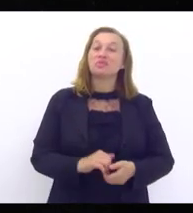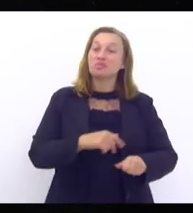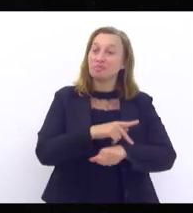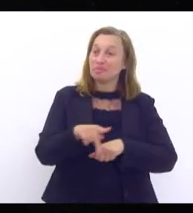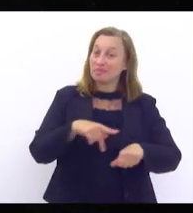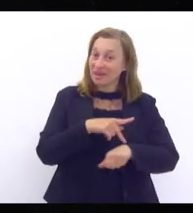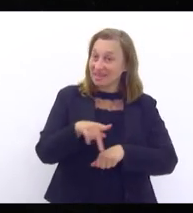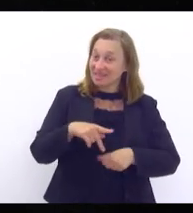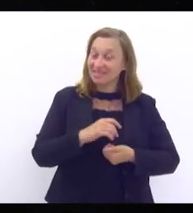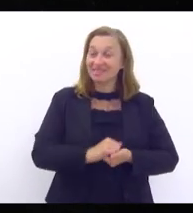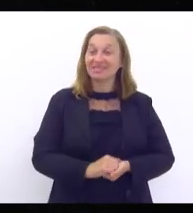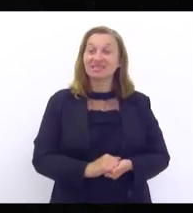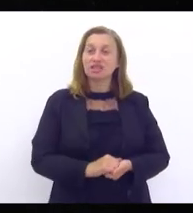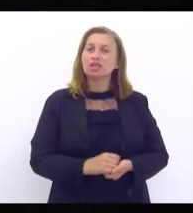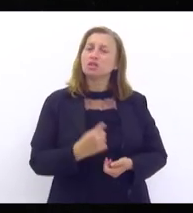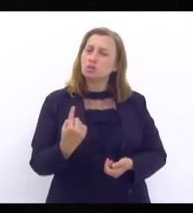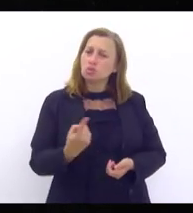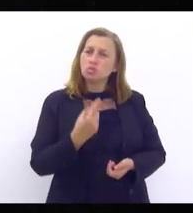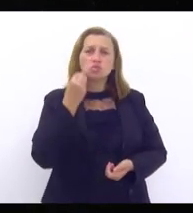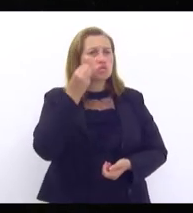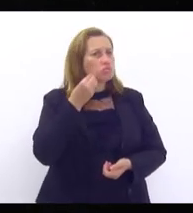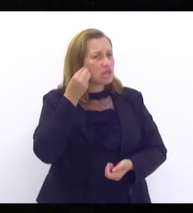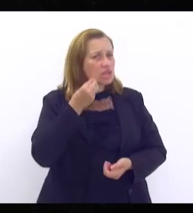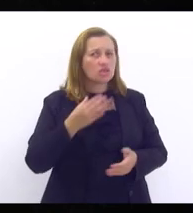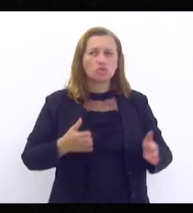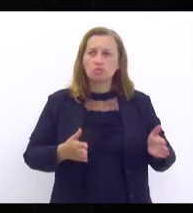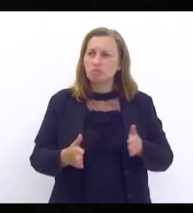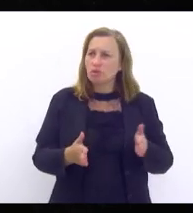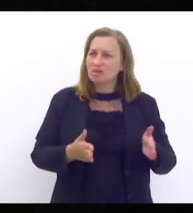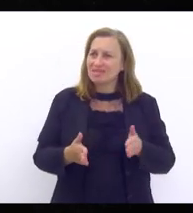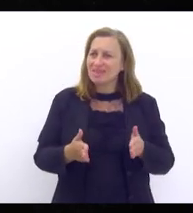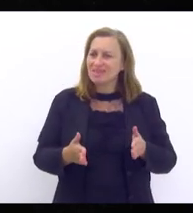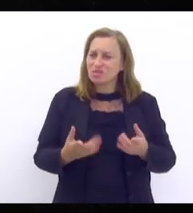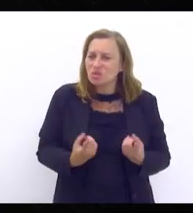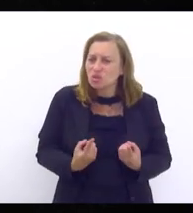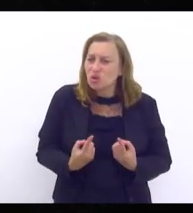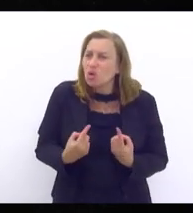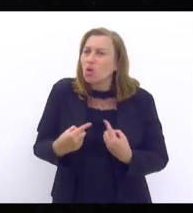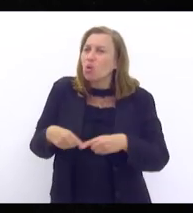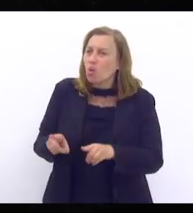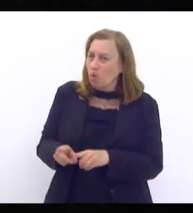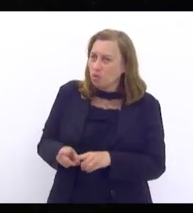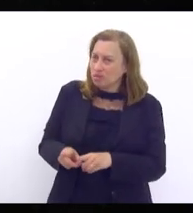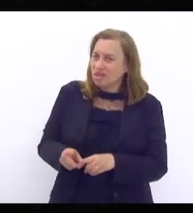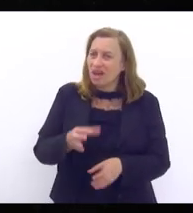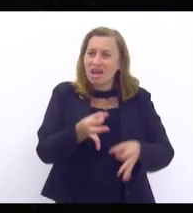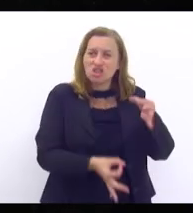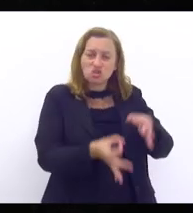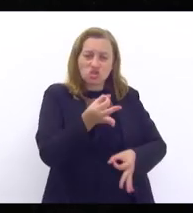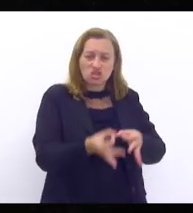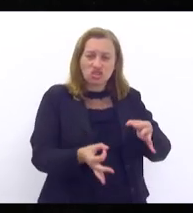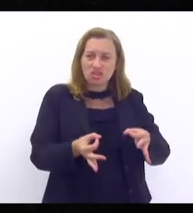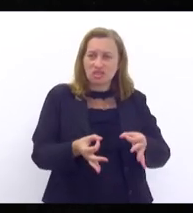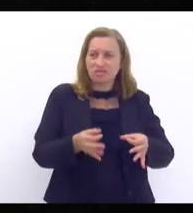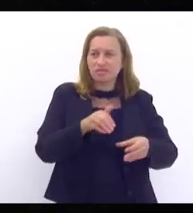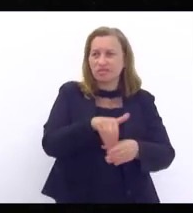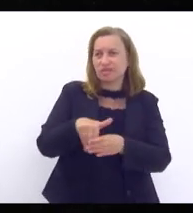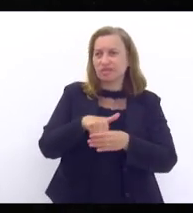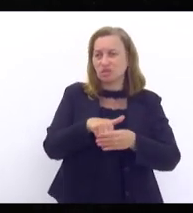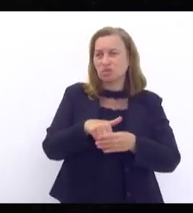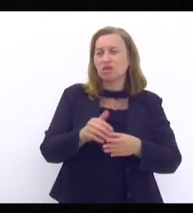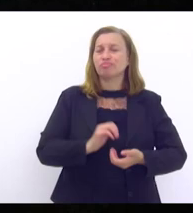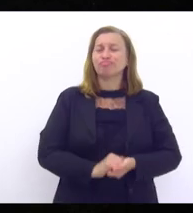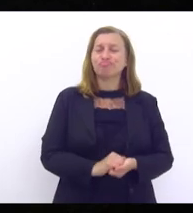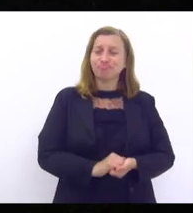país, nós vivenciamos um processo de muito ataque à justiça eleitoral.